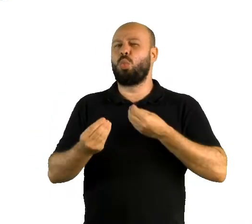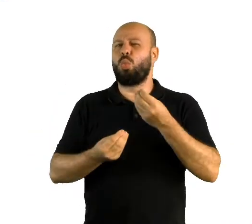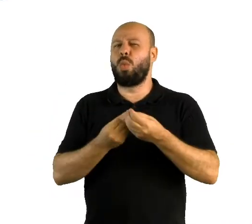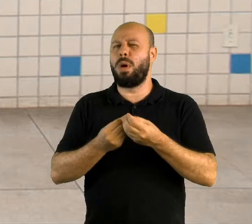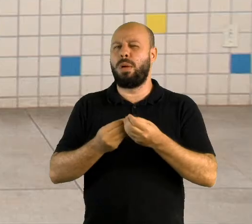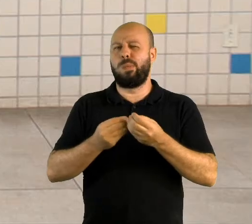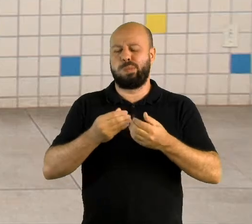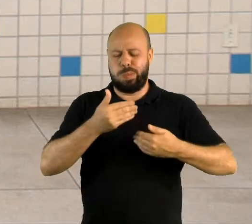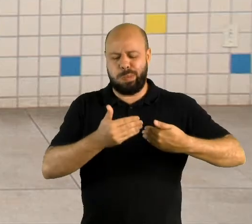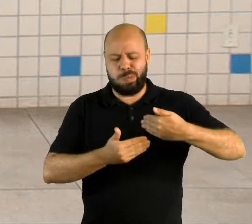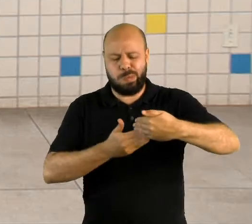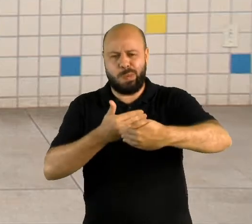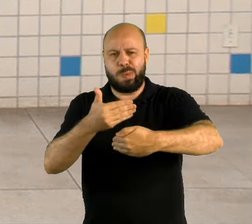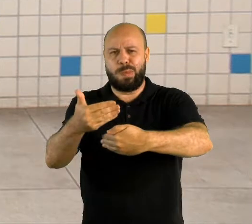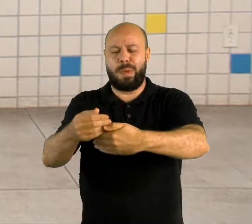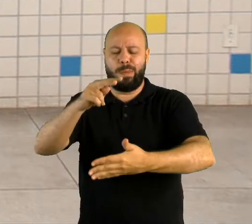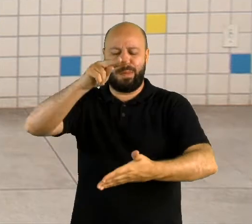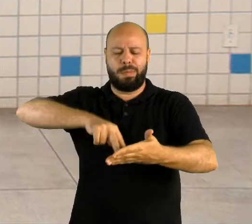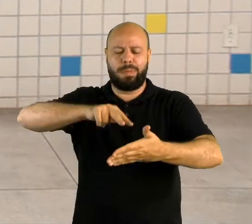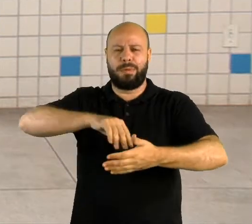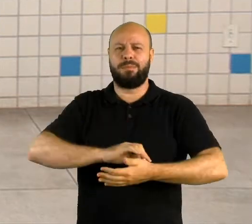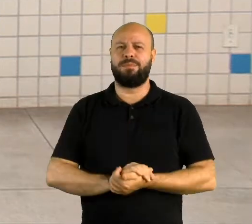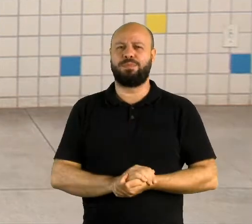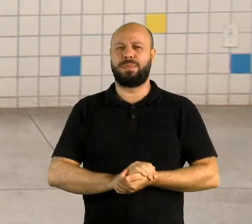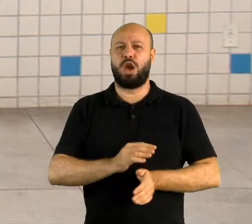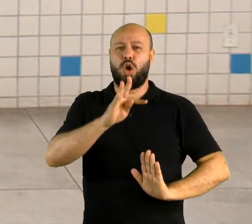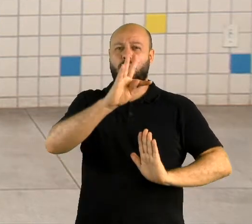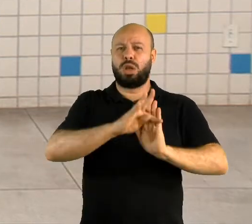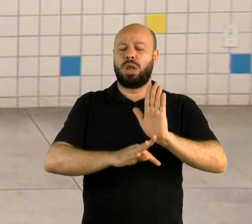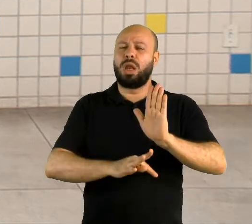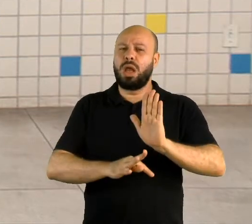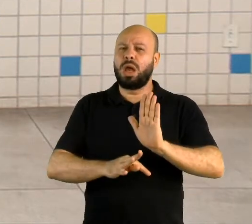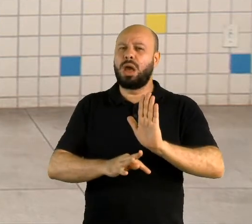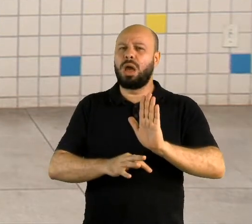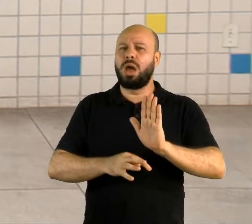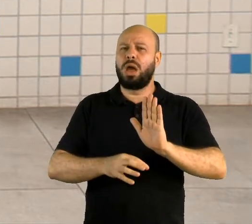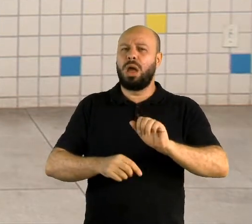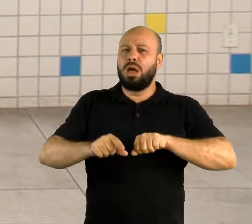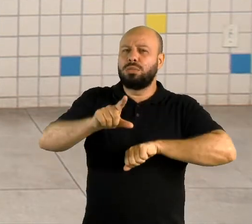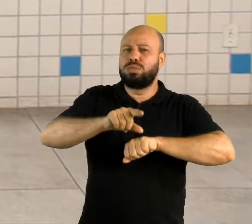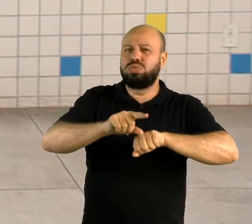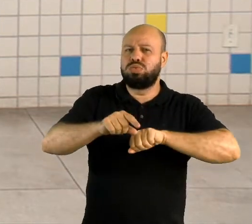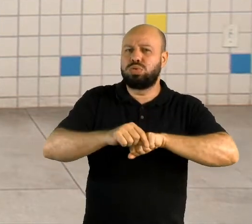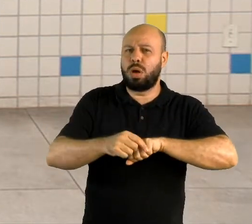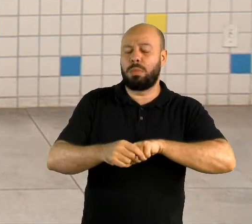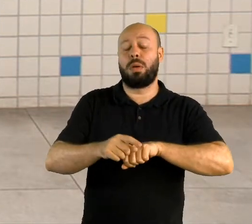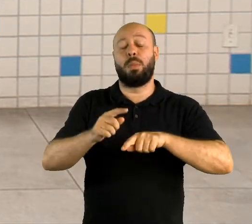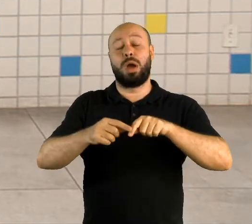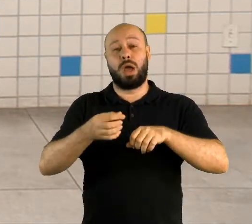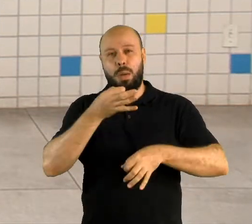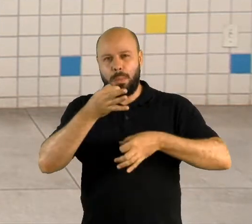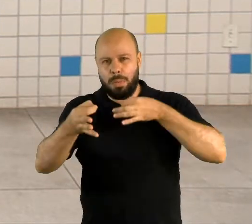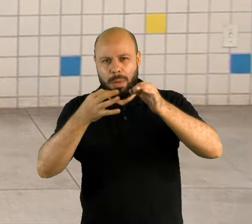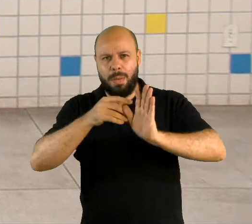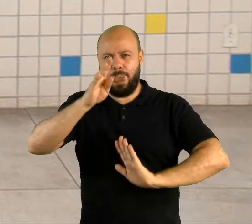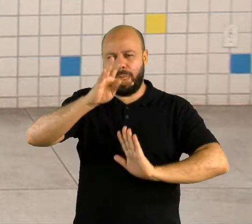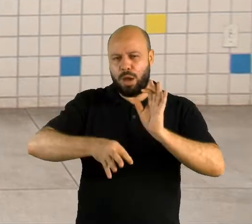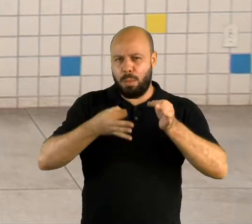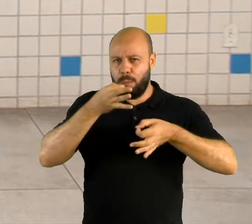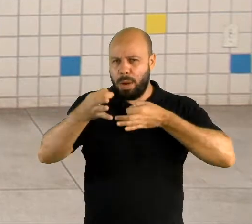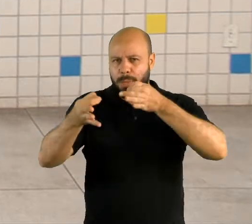da leitura. Então, como todo texto argumentativo, porque o artigo de opinião ele é um texto